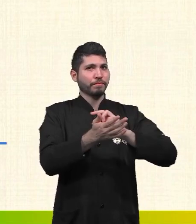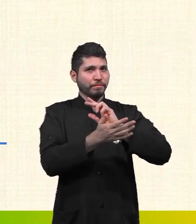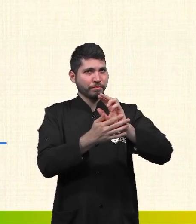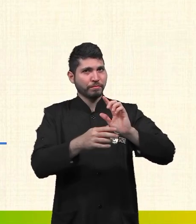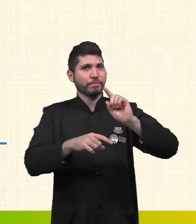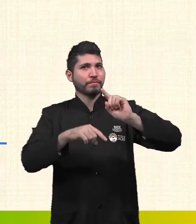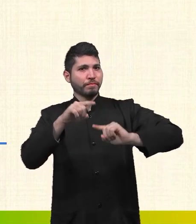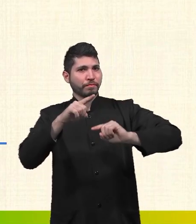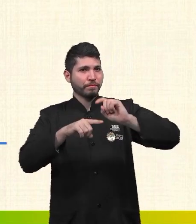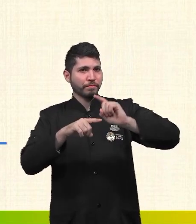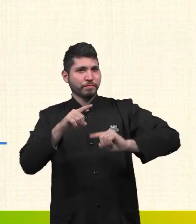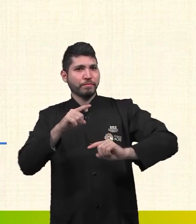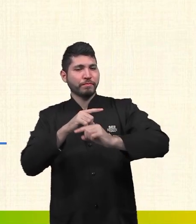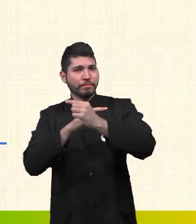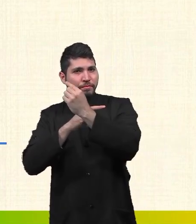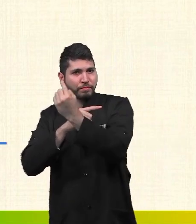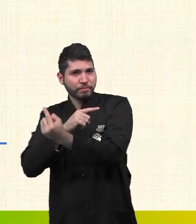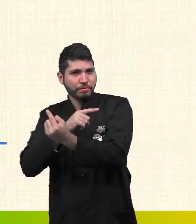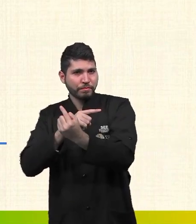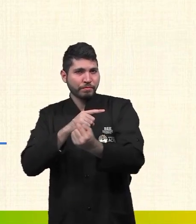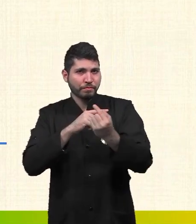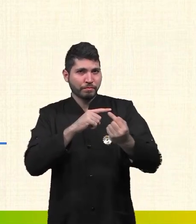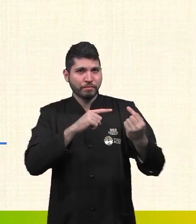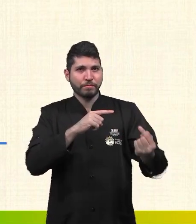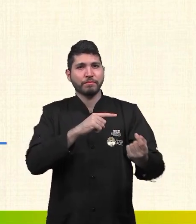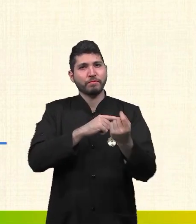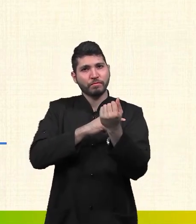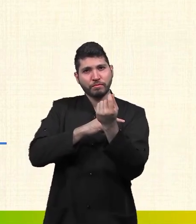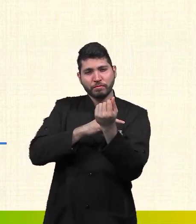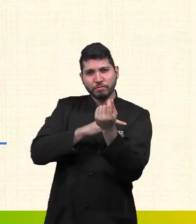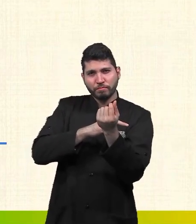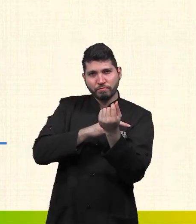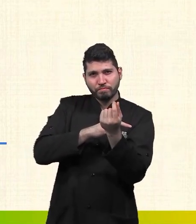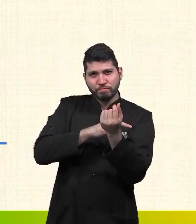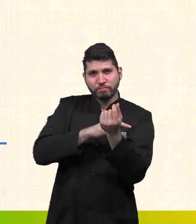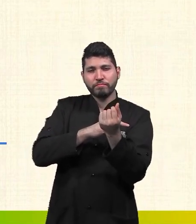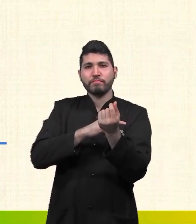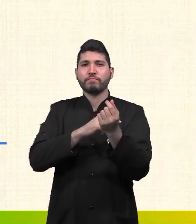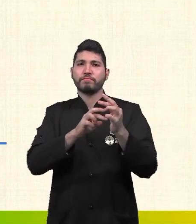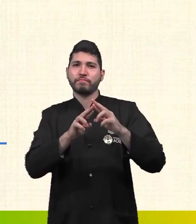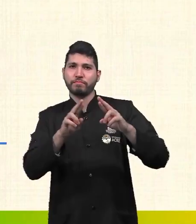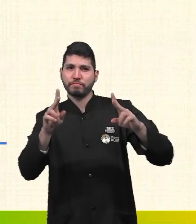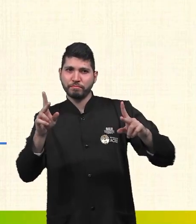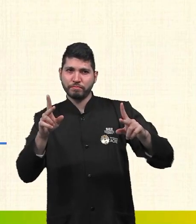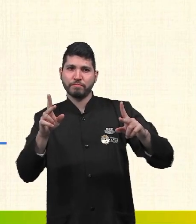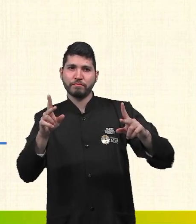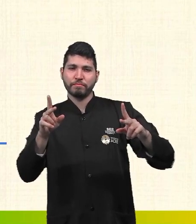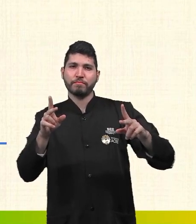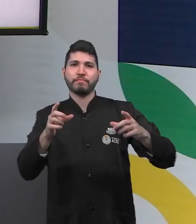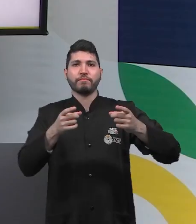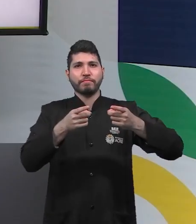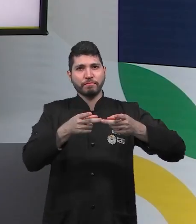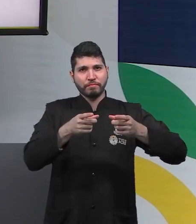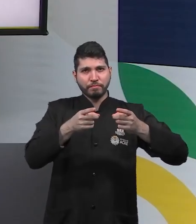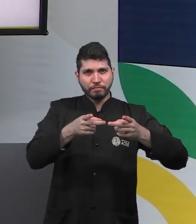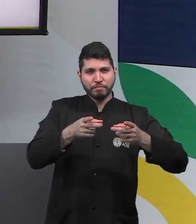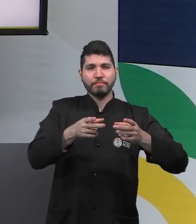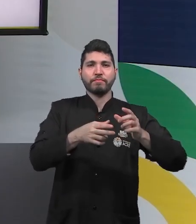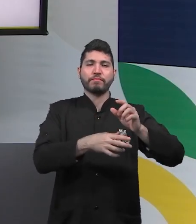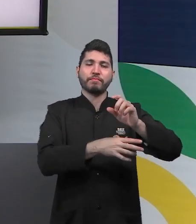têm cada um precinho diferente, né? Então, indica que nós temos aqui uma venda em uma